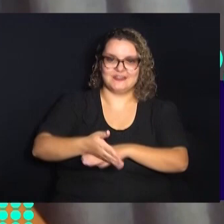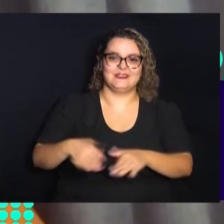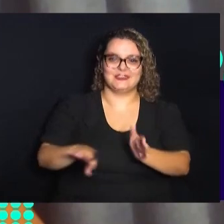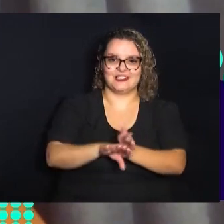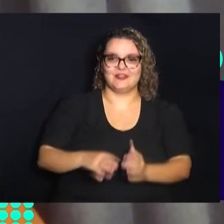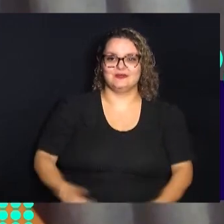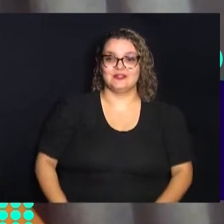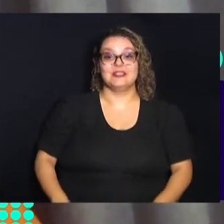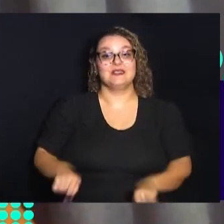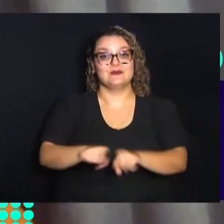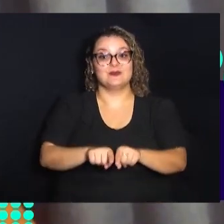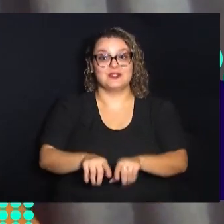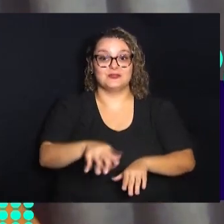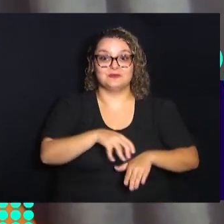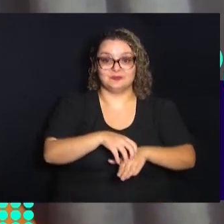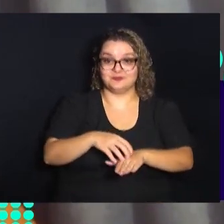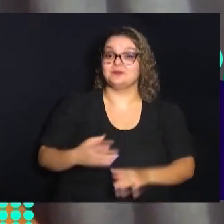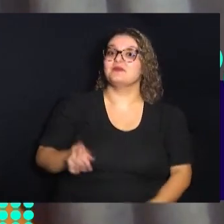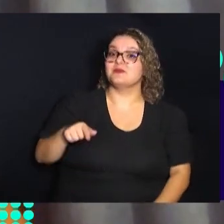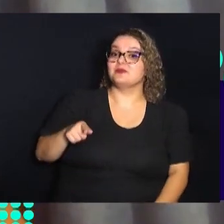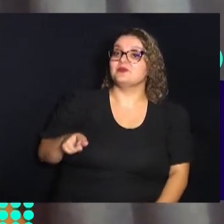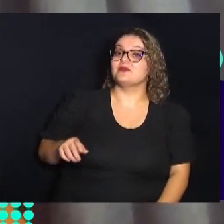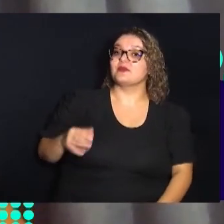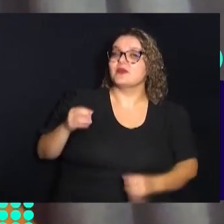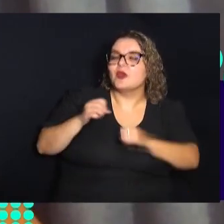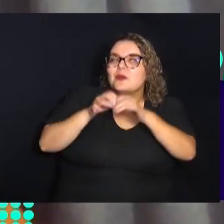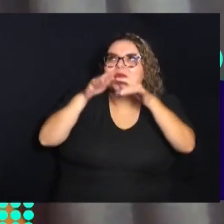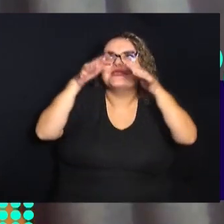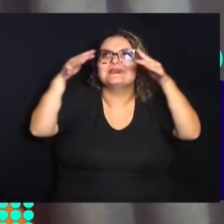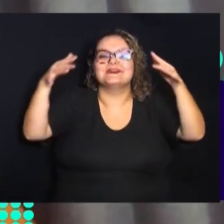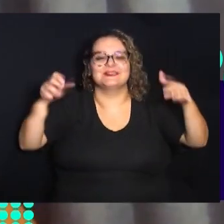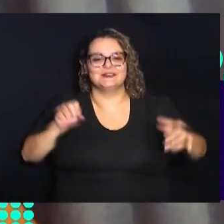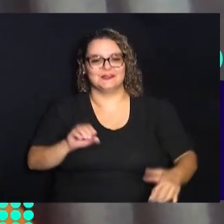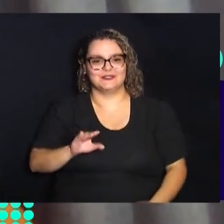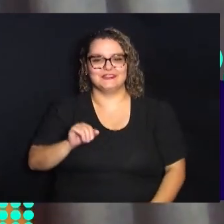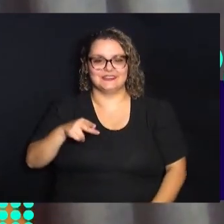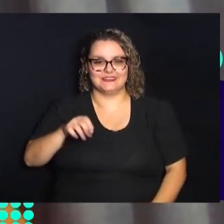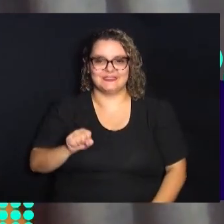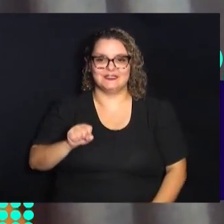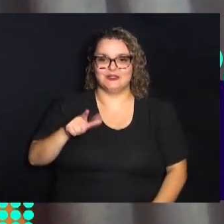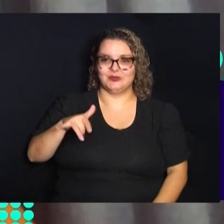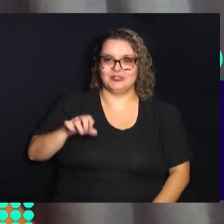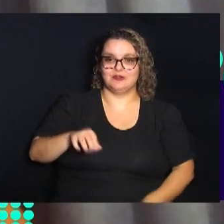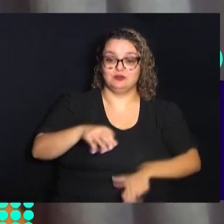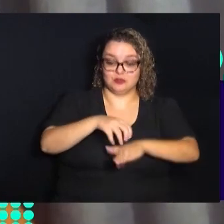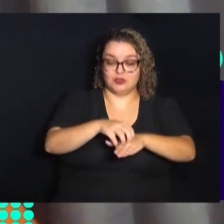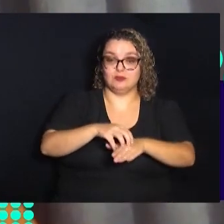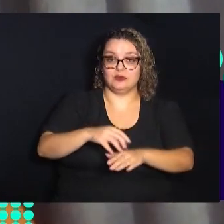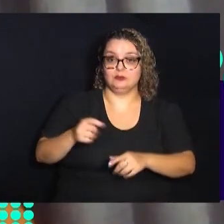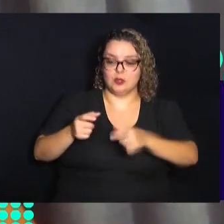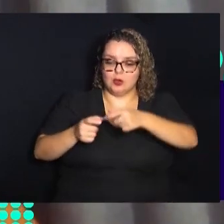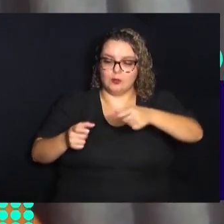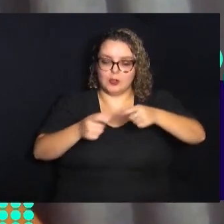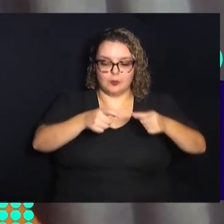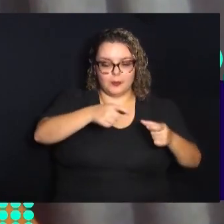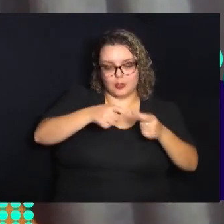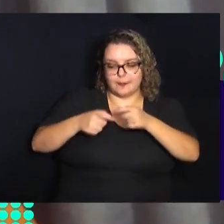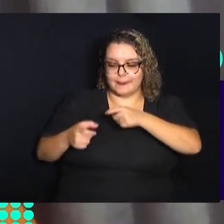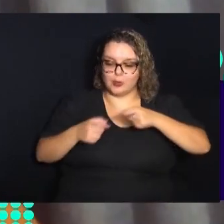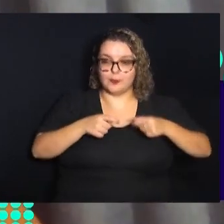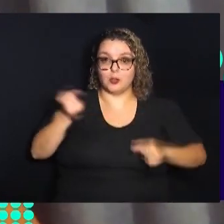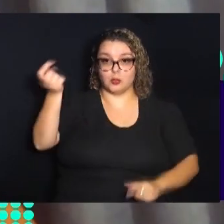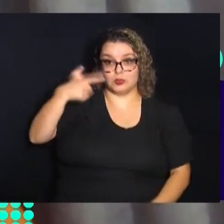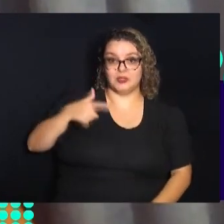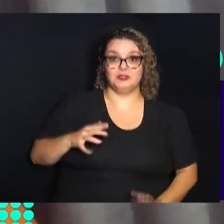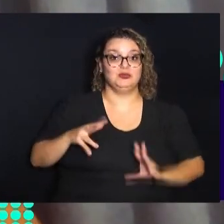convidados também para conhecer o nosso furgão, o protagonista responsável pela magia do Cine Solar. O veículo é adaptado com placas fotovoltaicas no